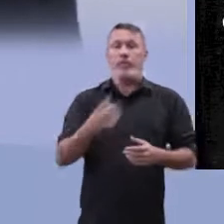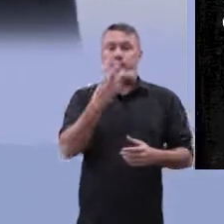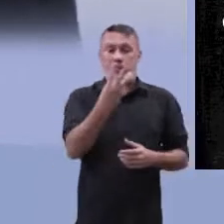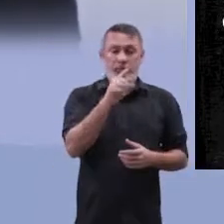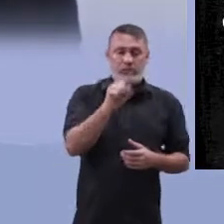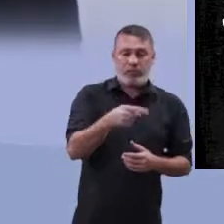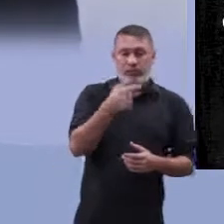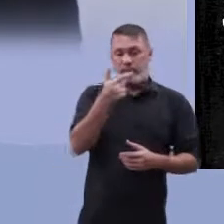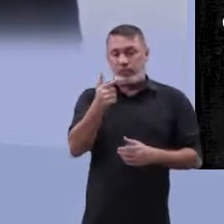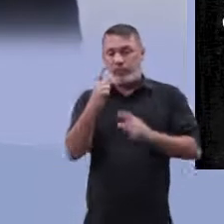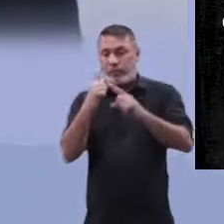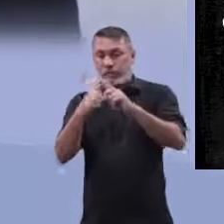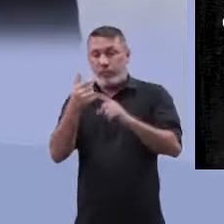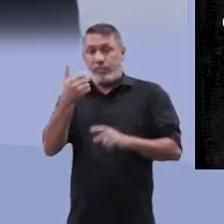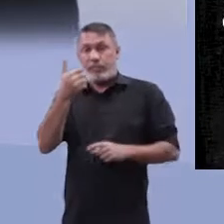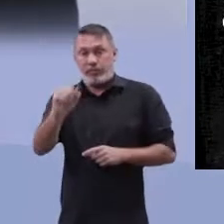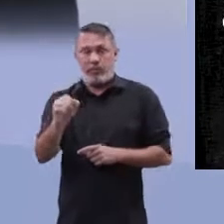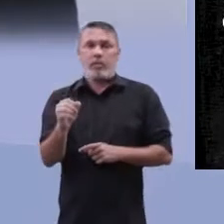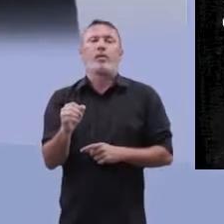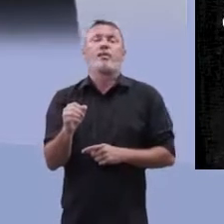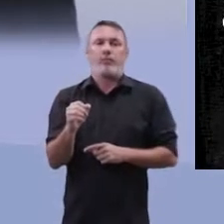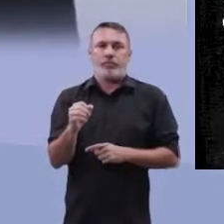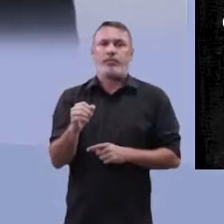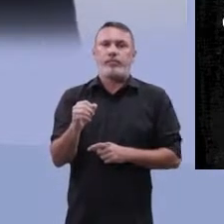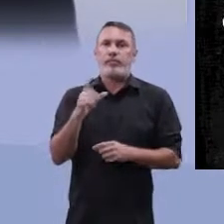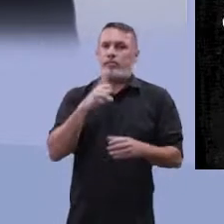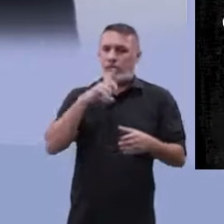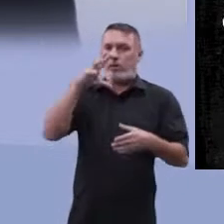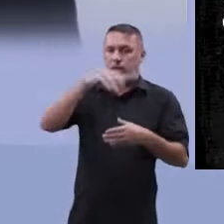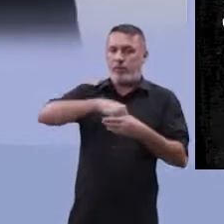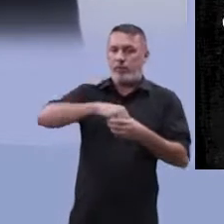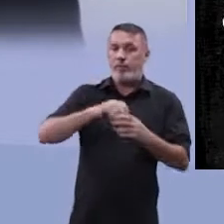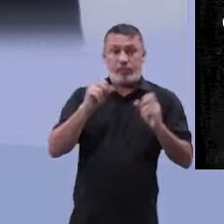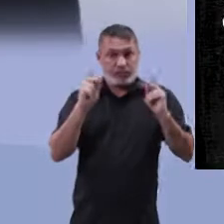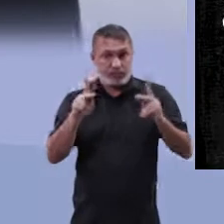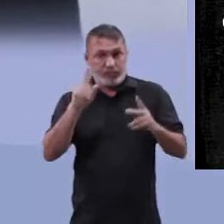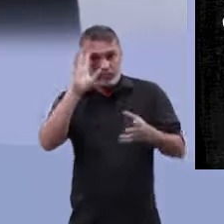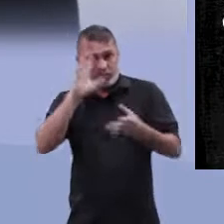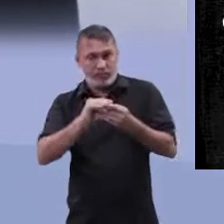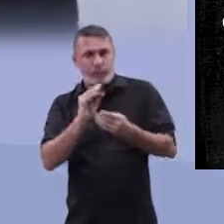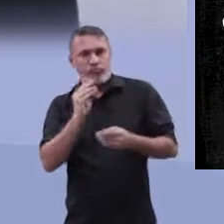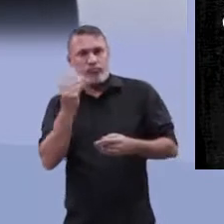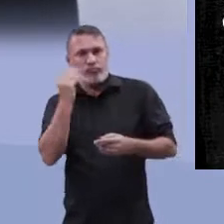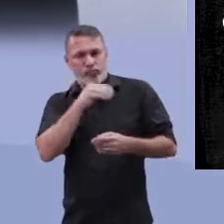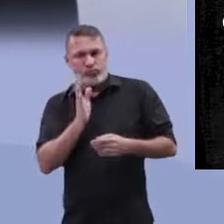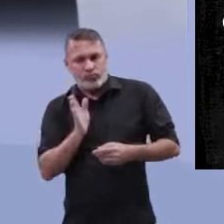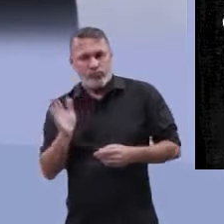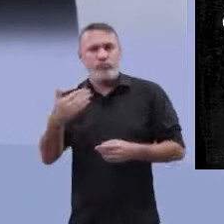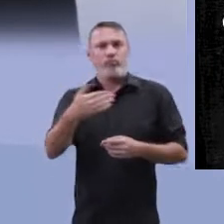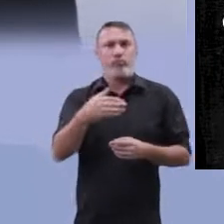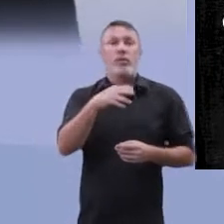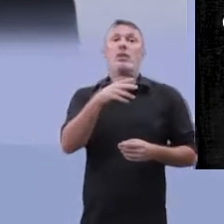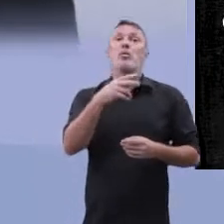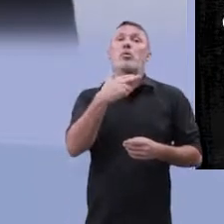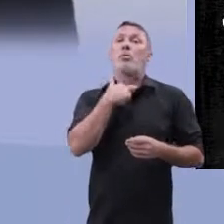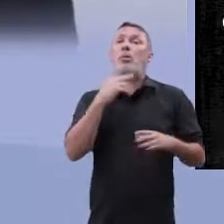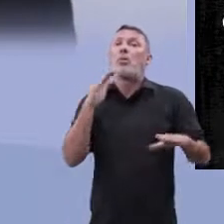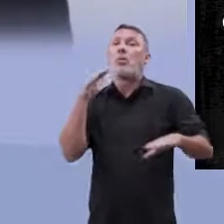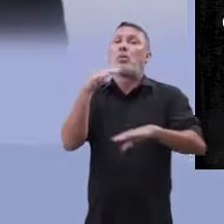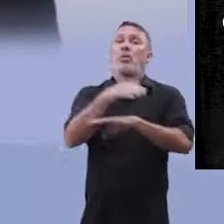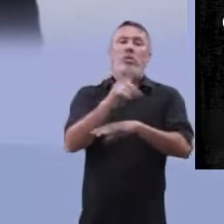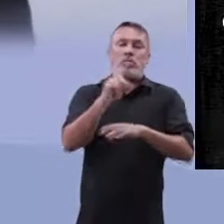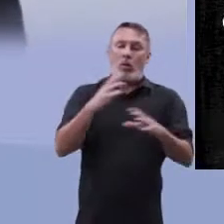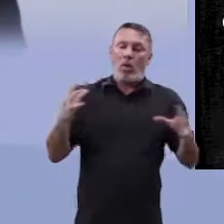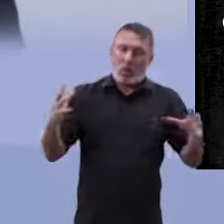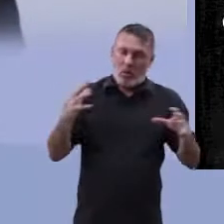aí. 3,2 vezes 10 a terceira metros cúbicos. Beleza, meu hacker? Não esqueça,